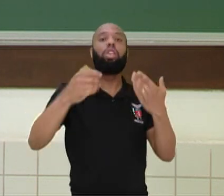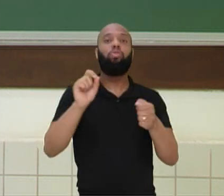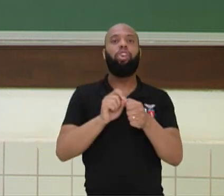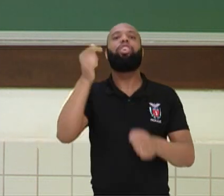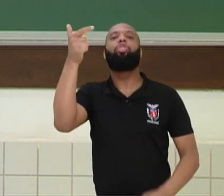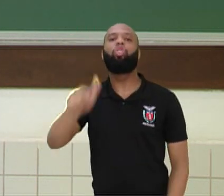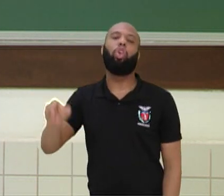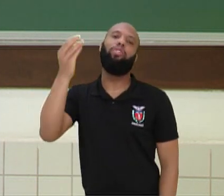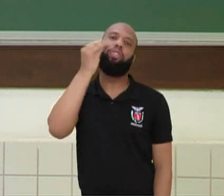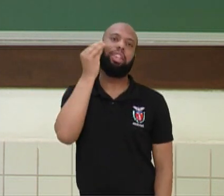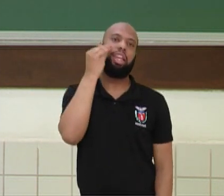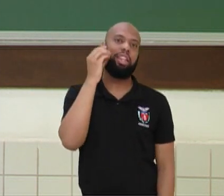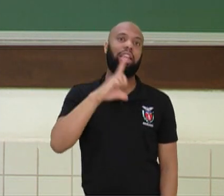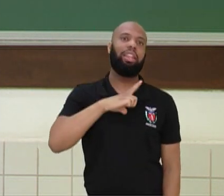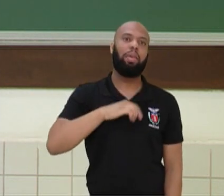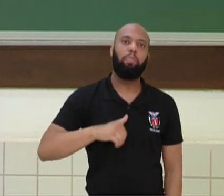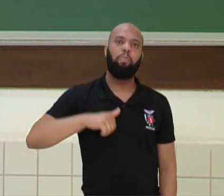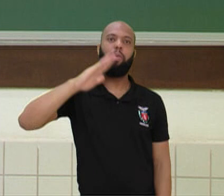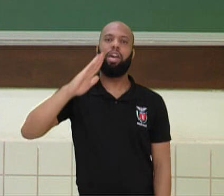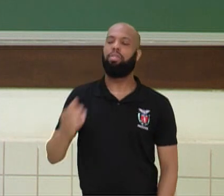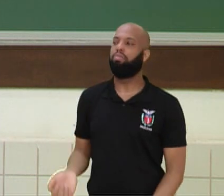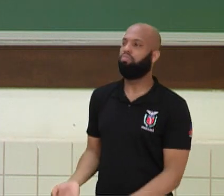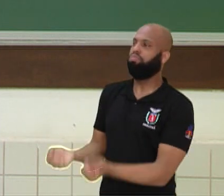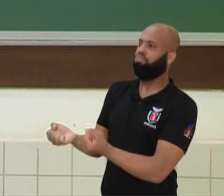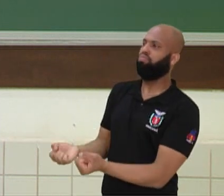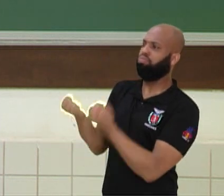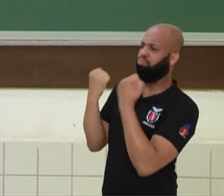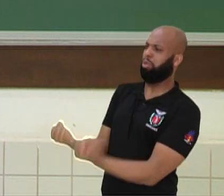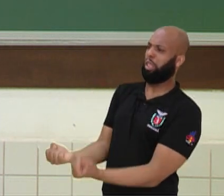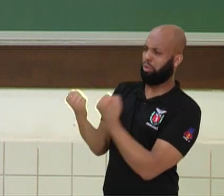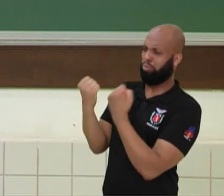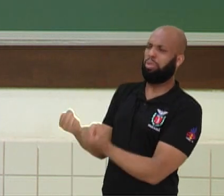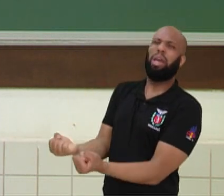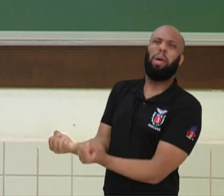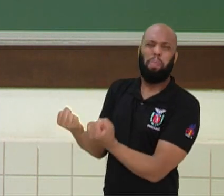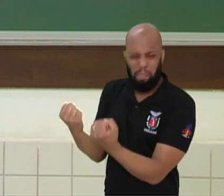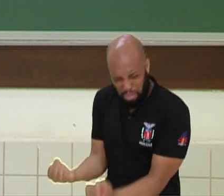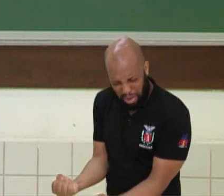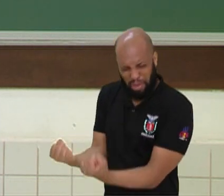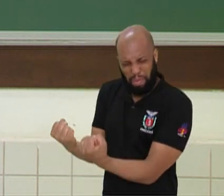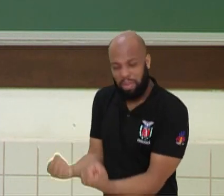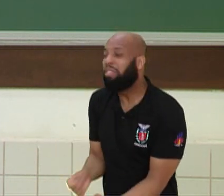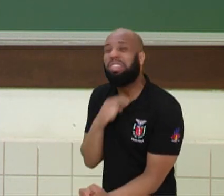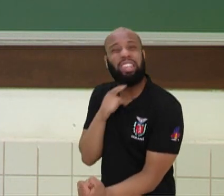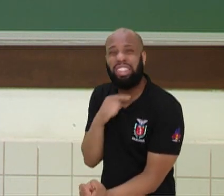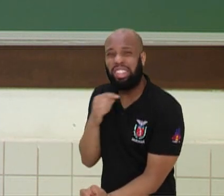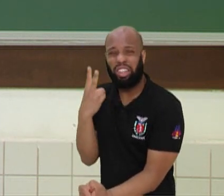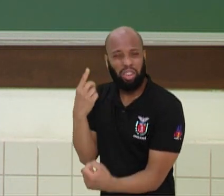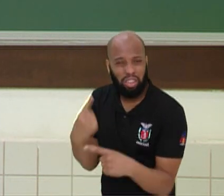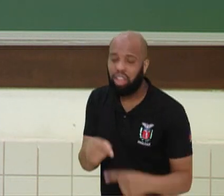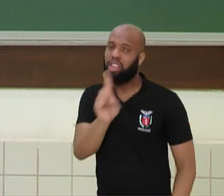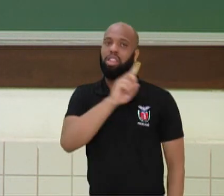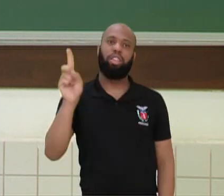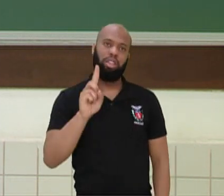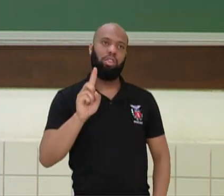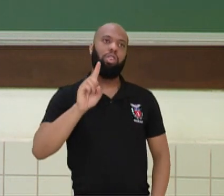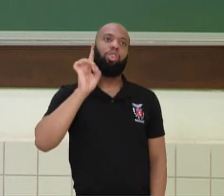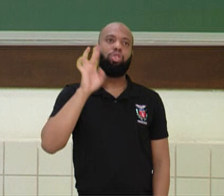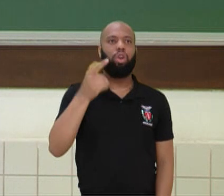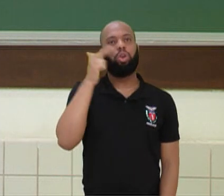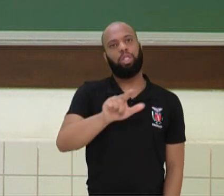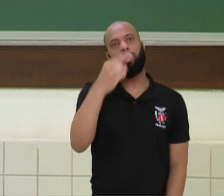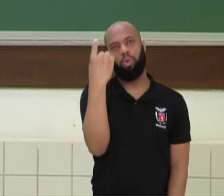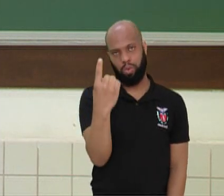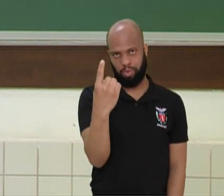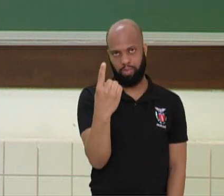nova tentativa com um pouco mais de carga, até que ele não consiga mais executar 2 repetições e apenas